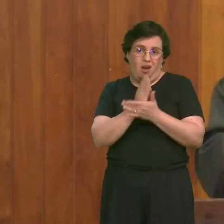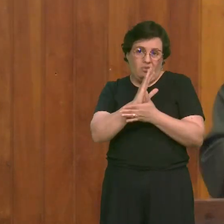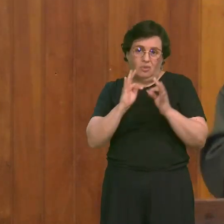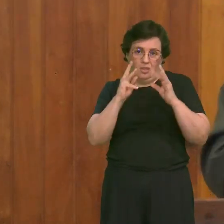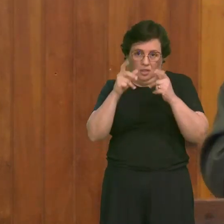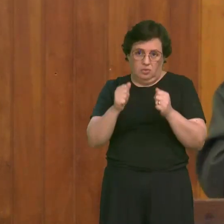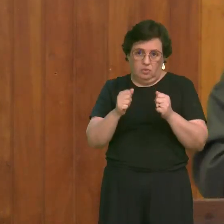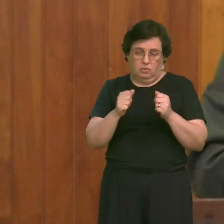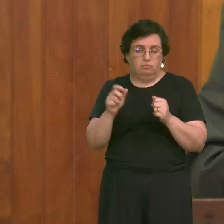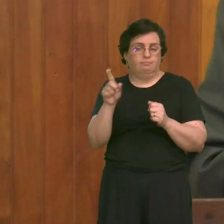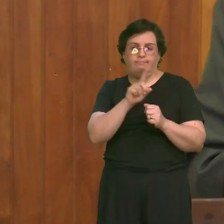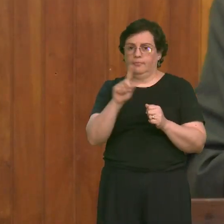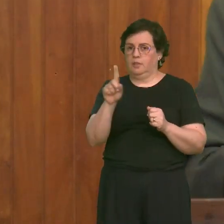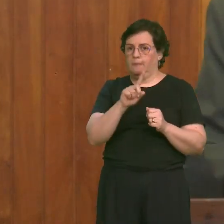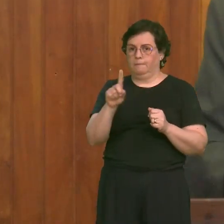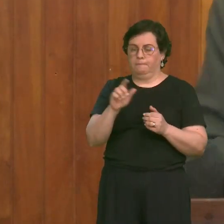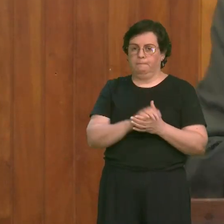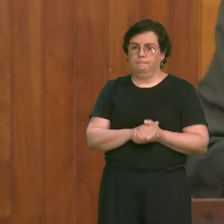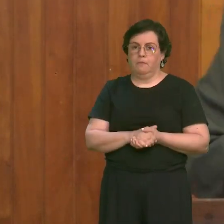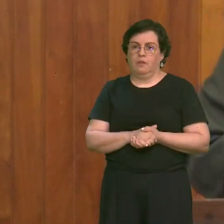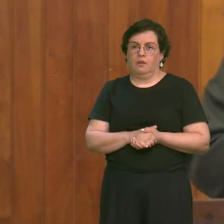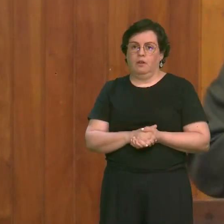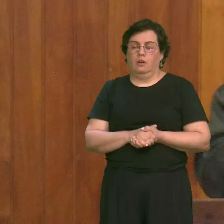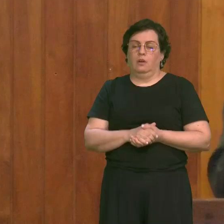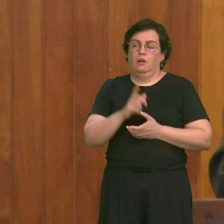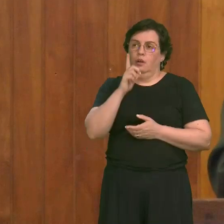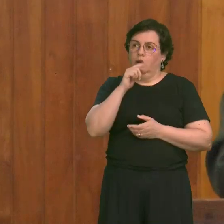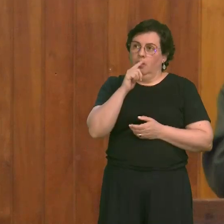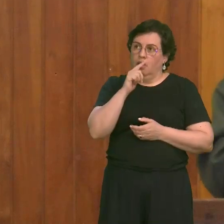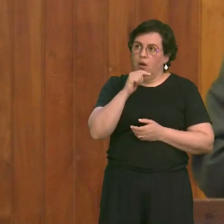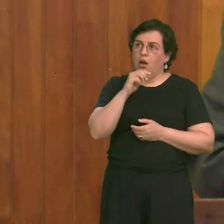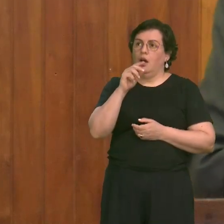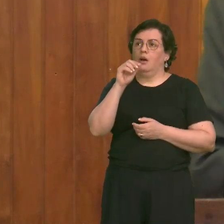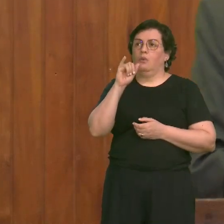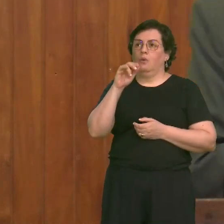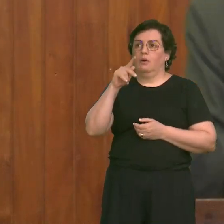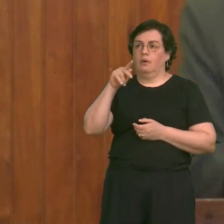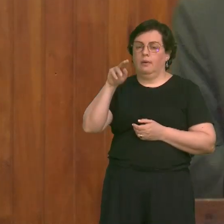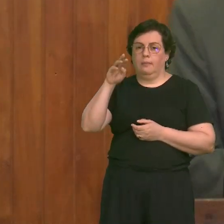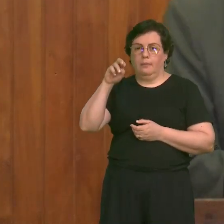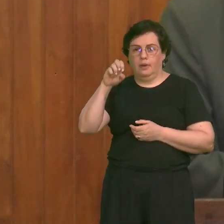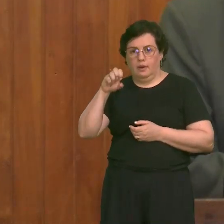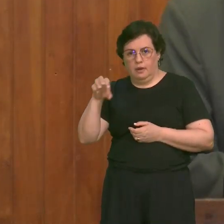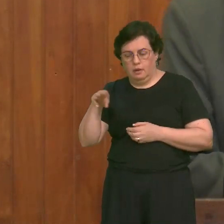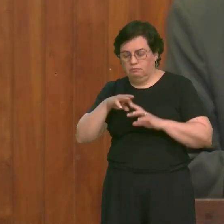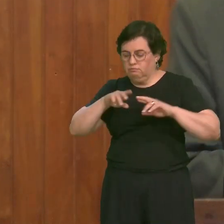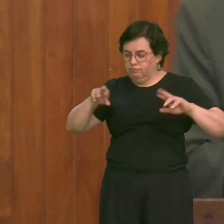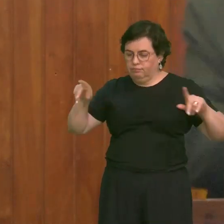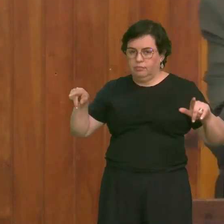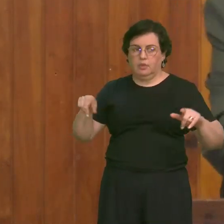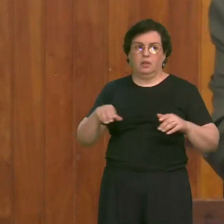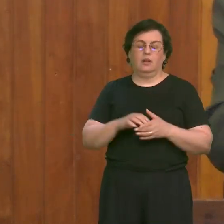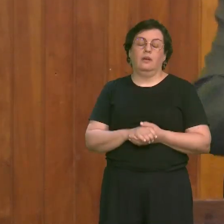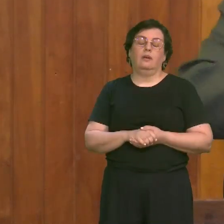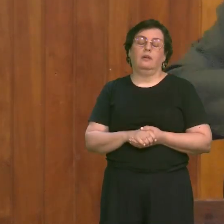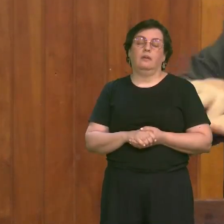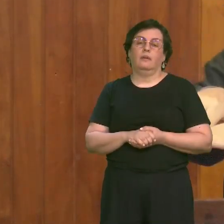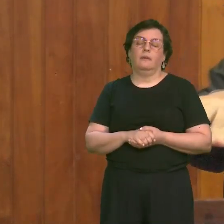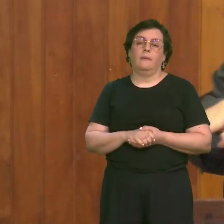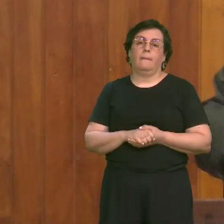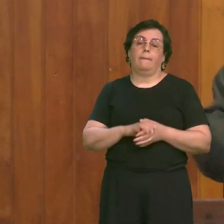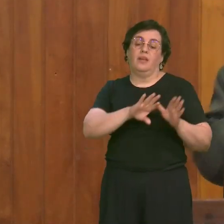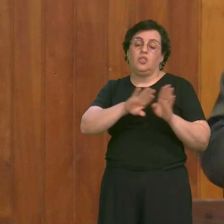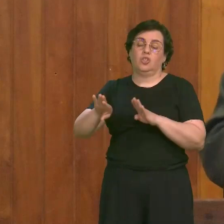tem que se excluir aí o DAE adubits e a Câmara E aí sim